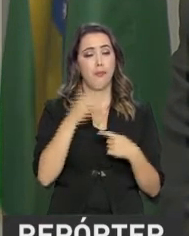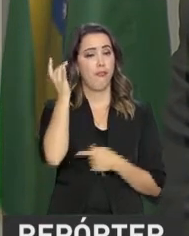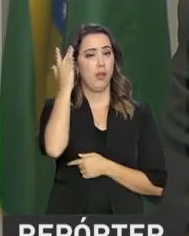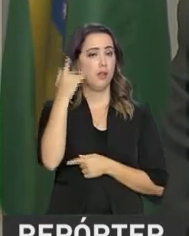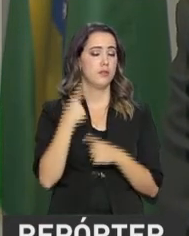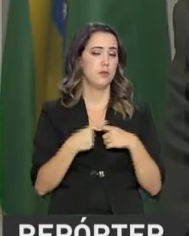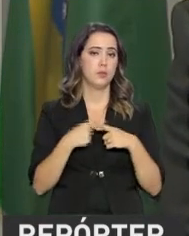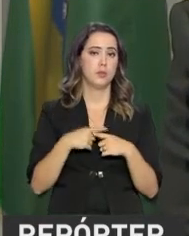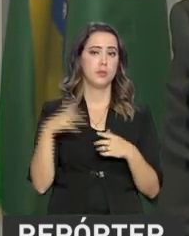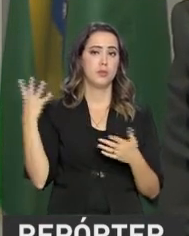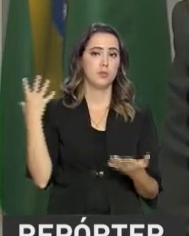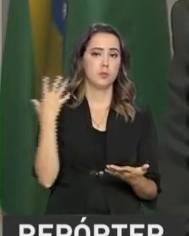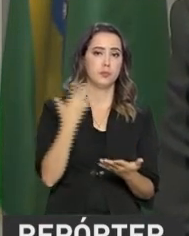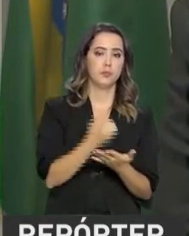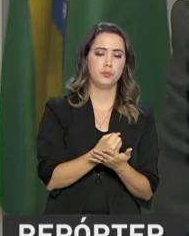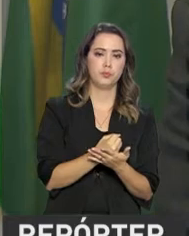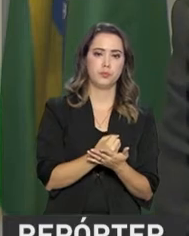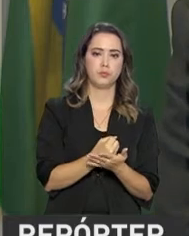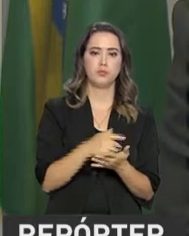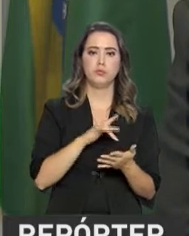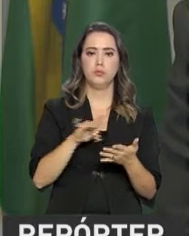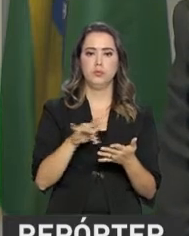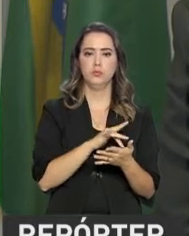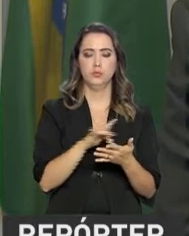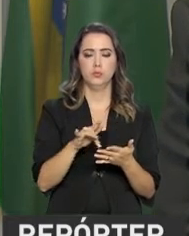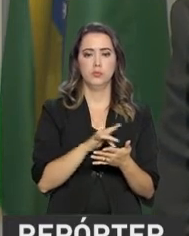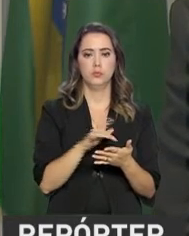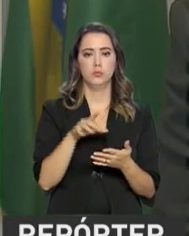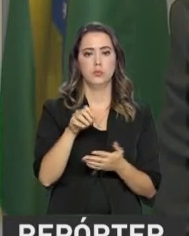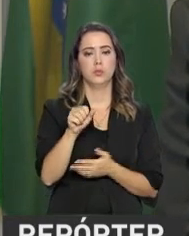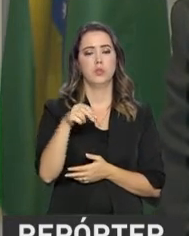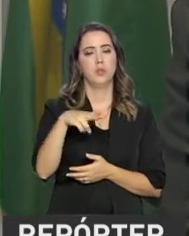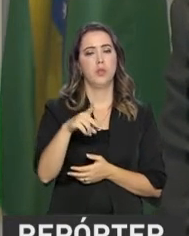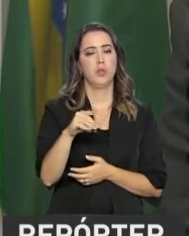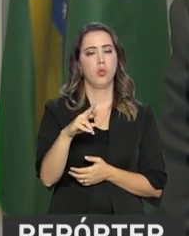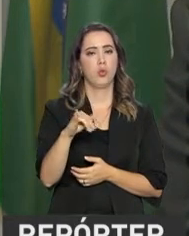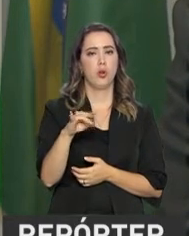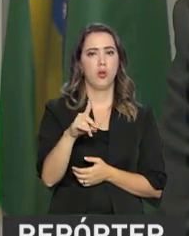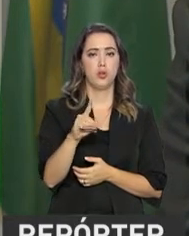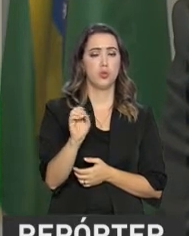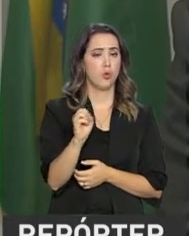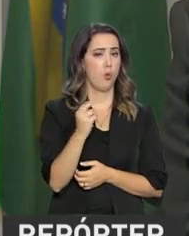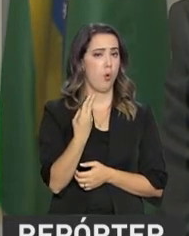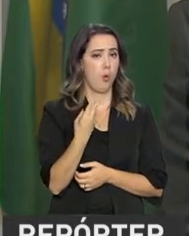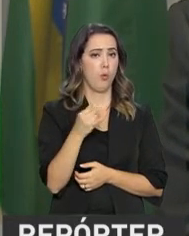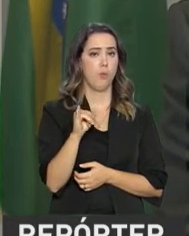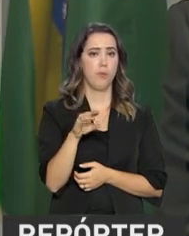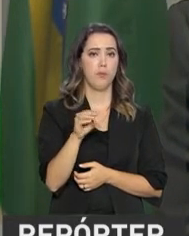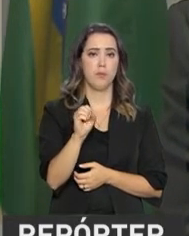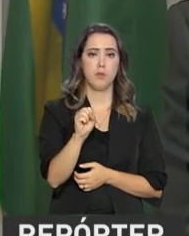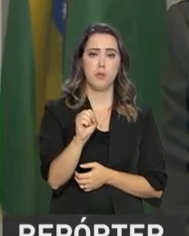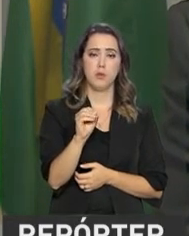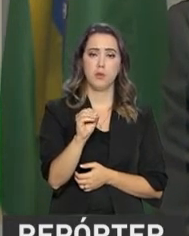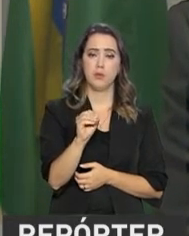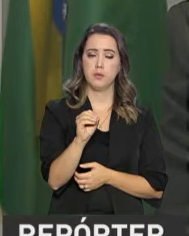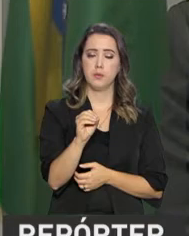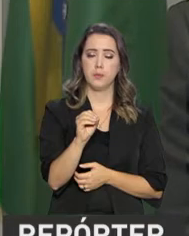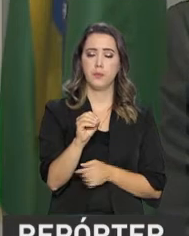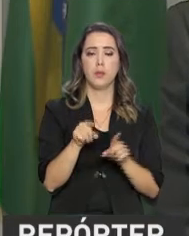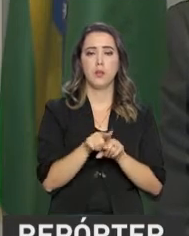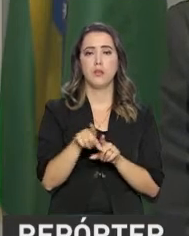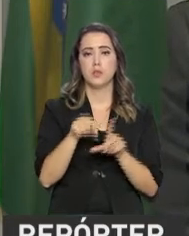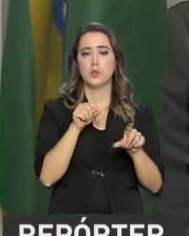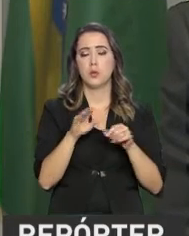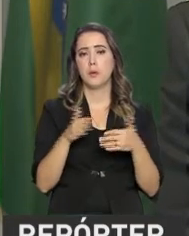você baixa pelo próprio aplicativo o sistema android oeste onde você vai é selecionar